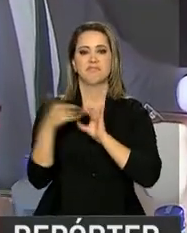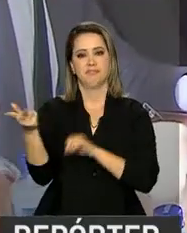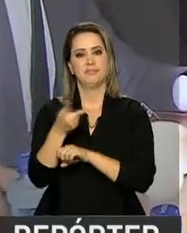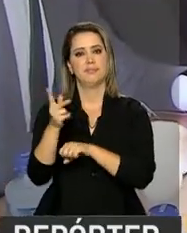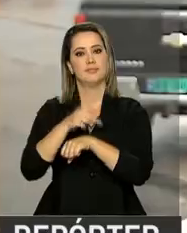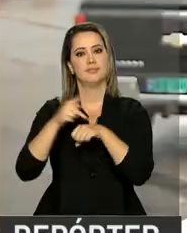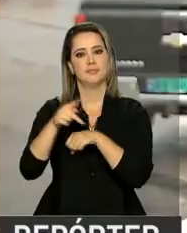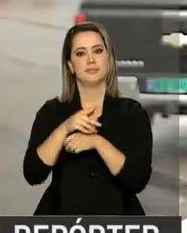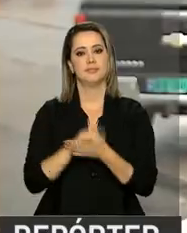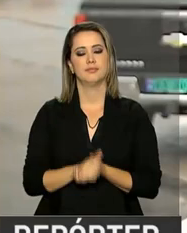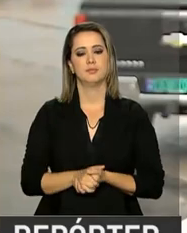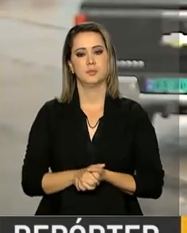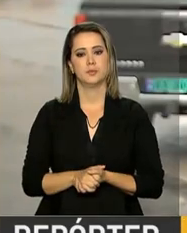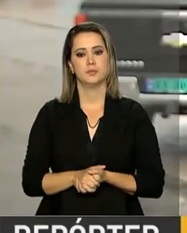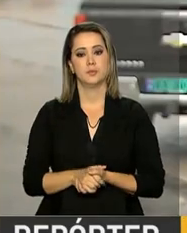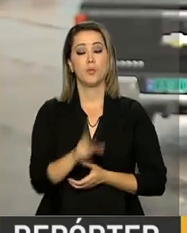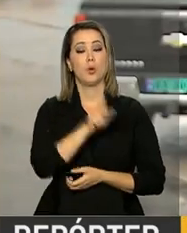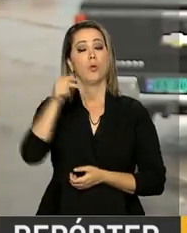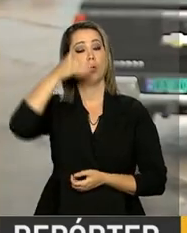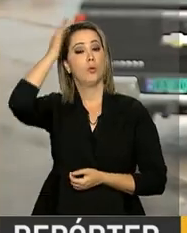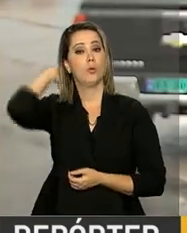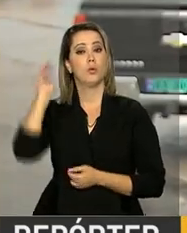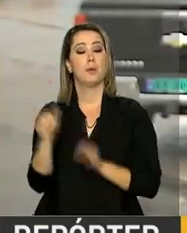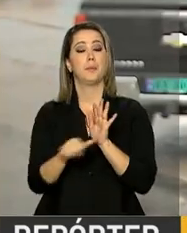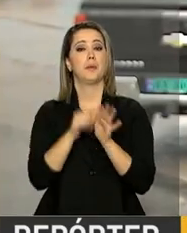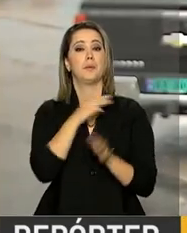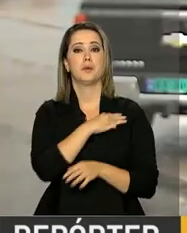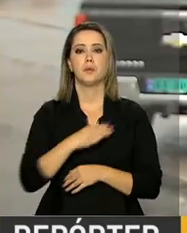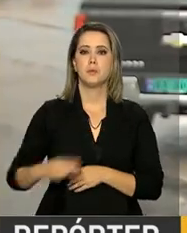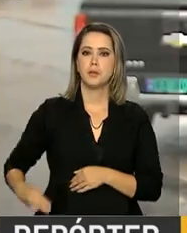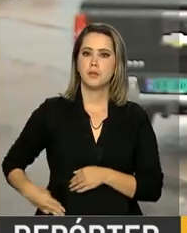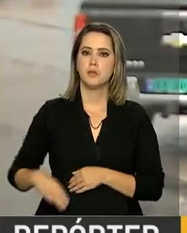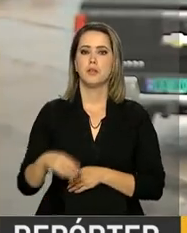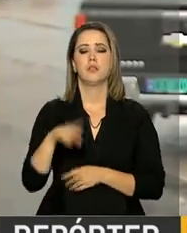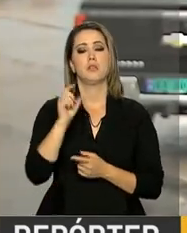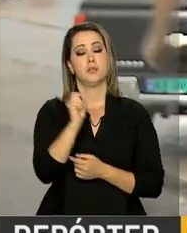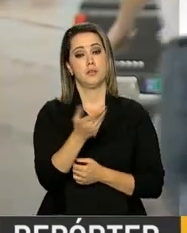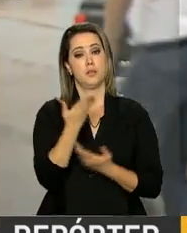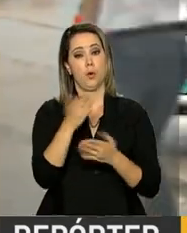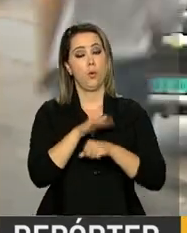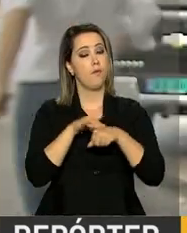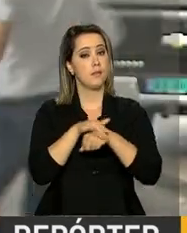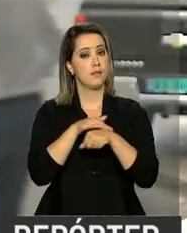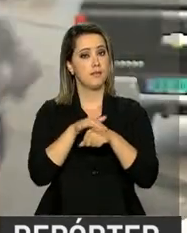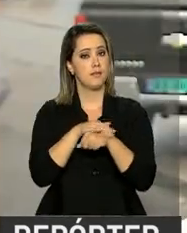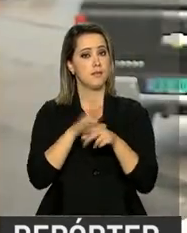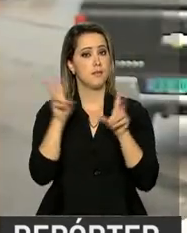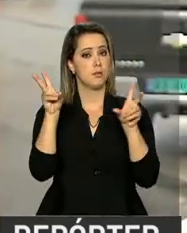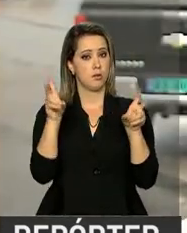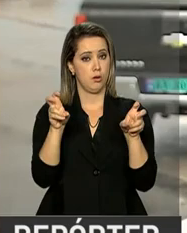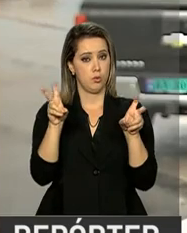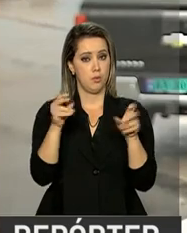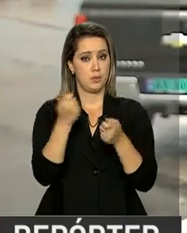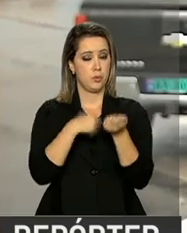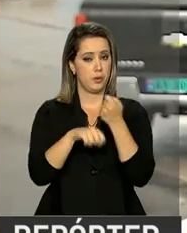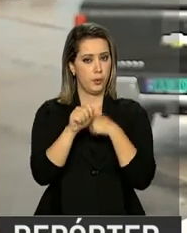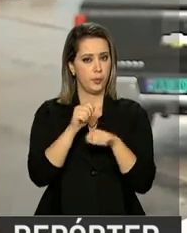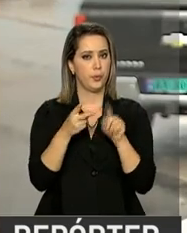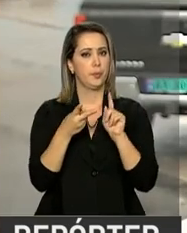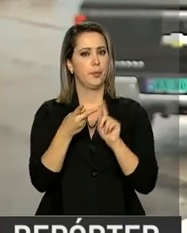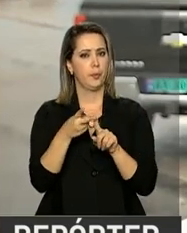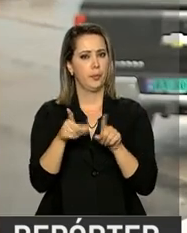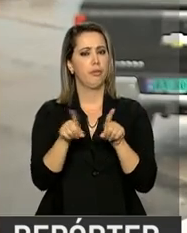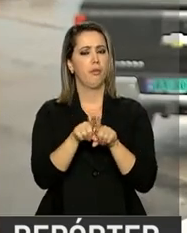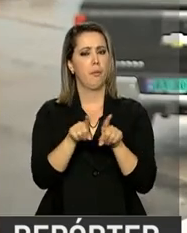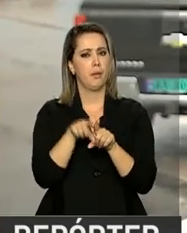dois países. O presidente Michel Temer e a primeira ministra Erna Soldberg conversaram sobre assuntos econômicos,